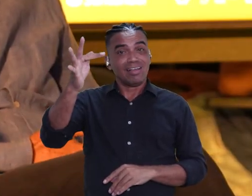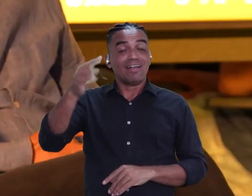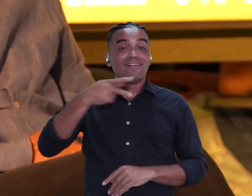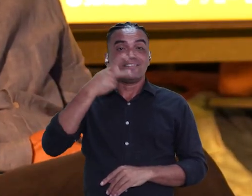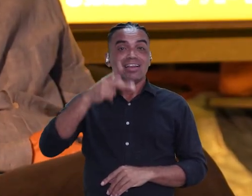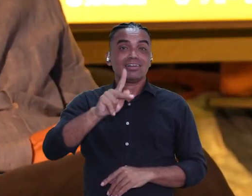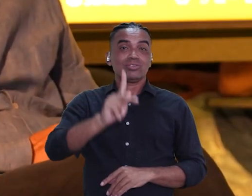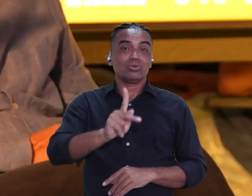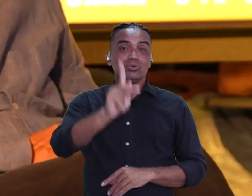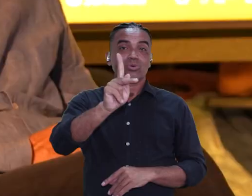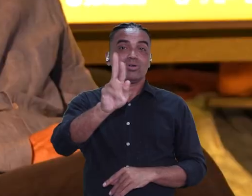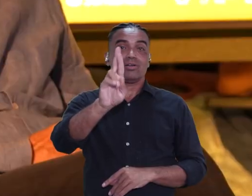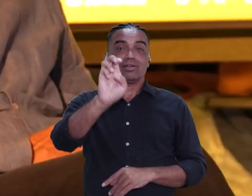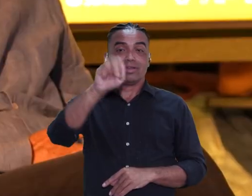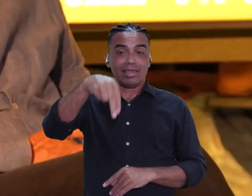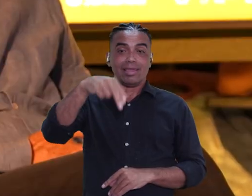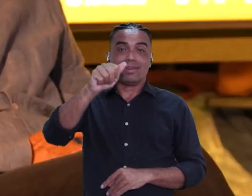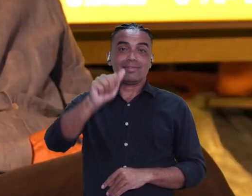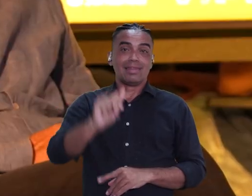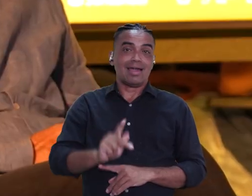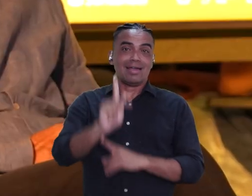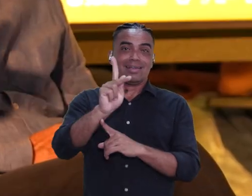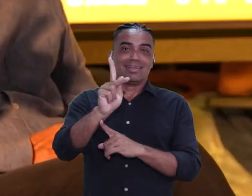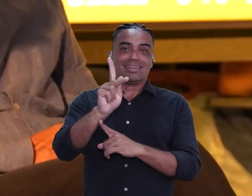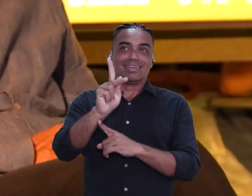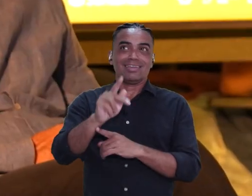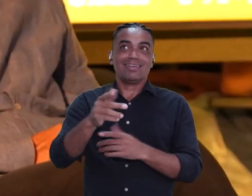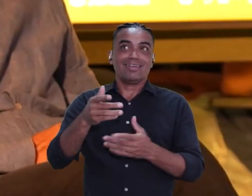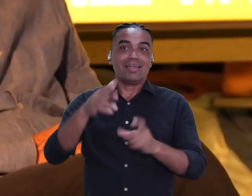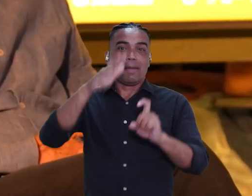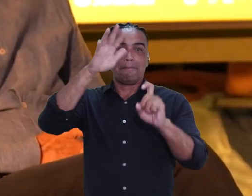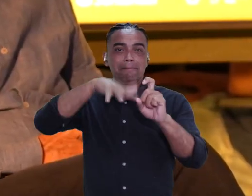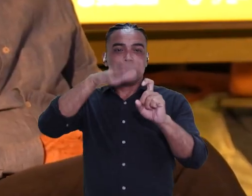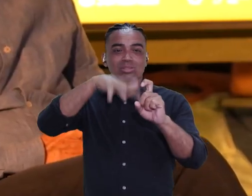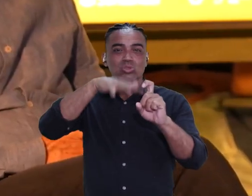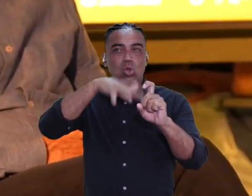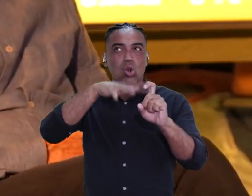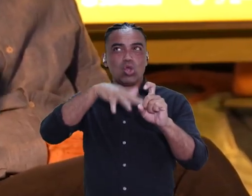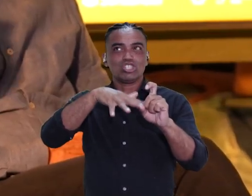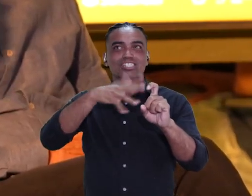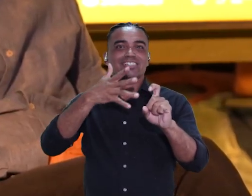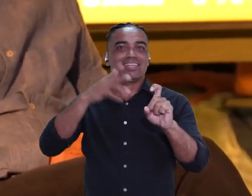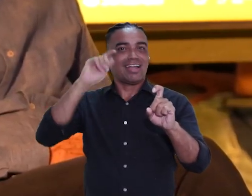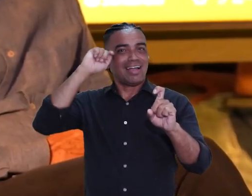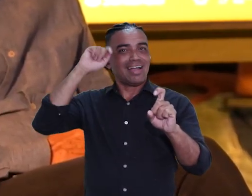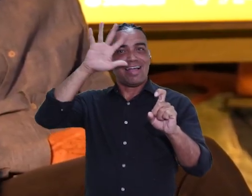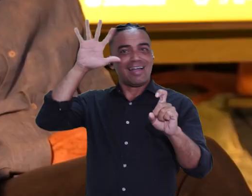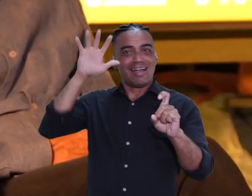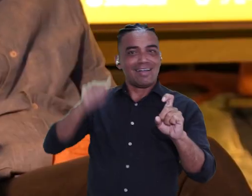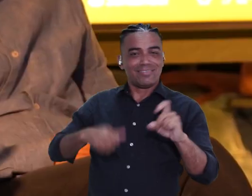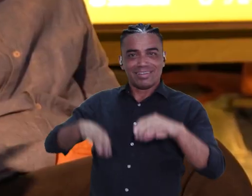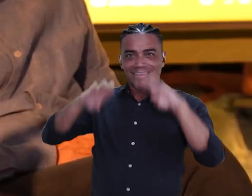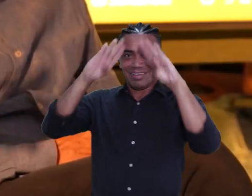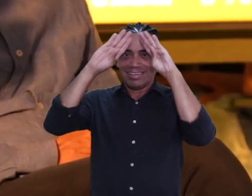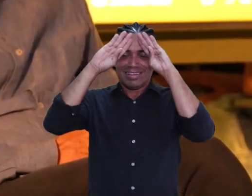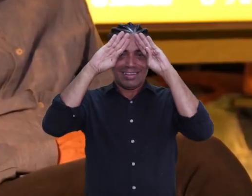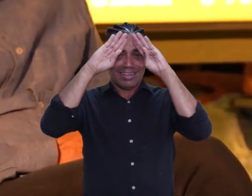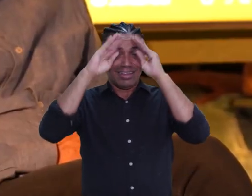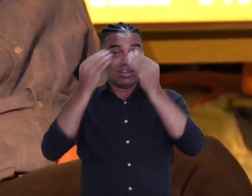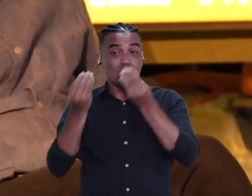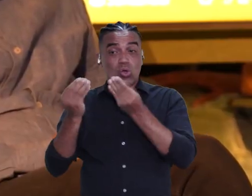do Krenak, que é falando de mitologia africana,